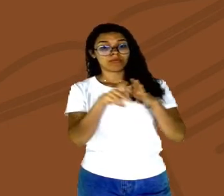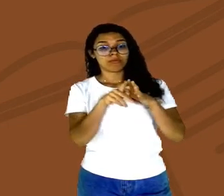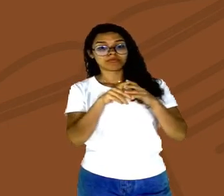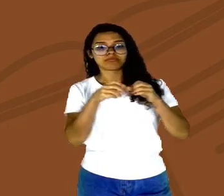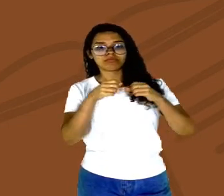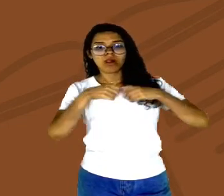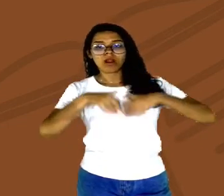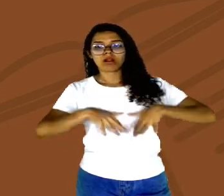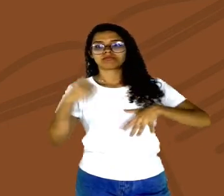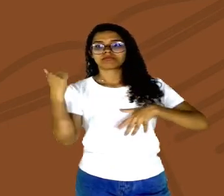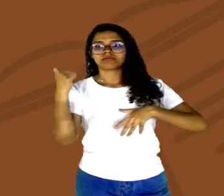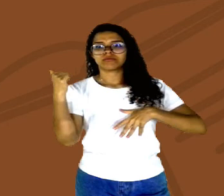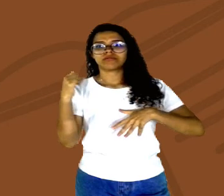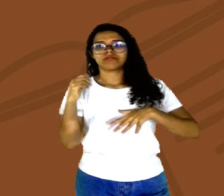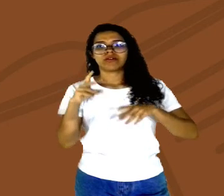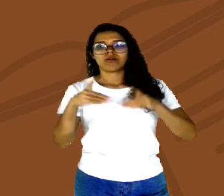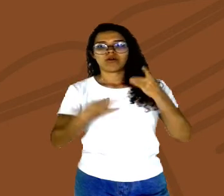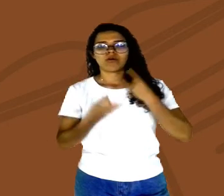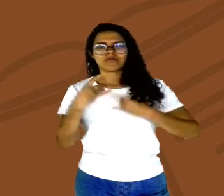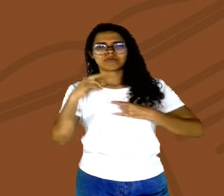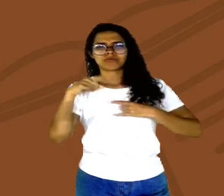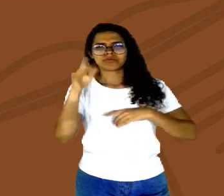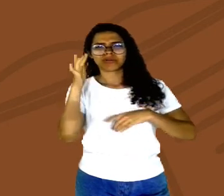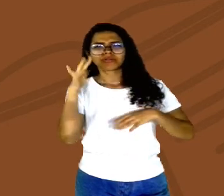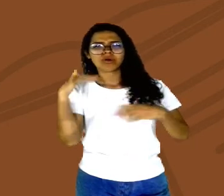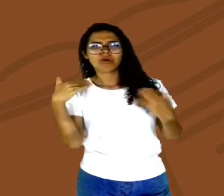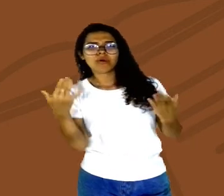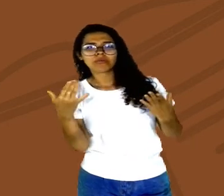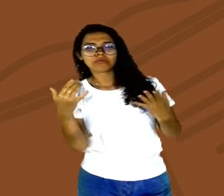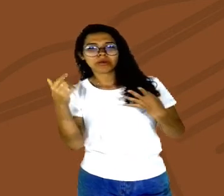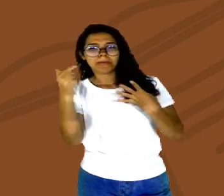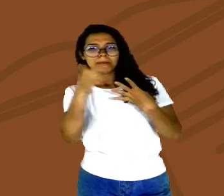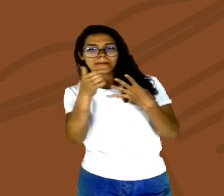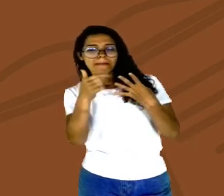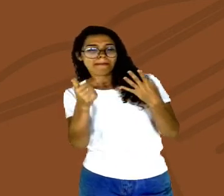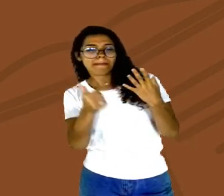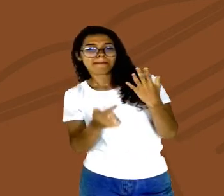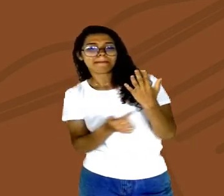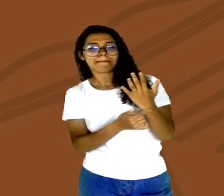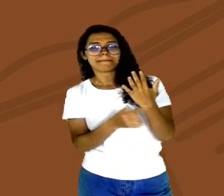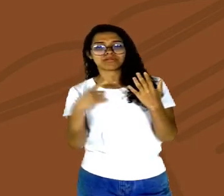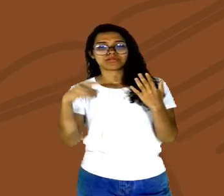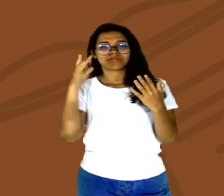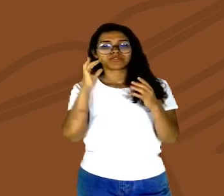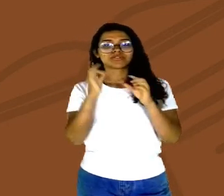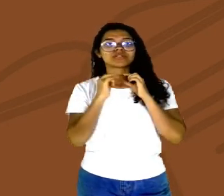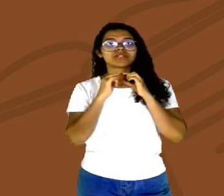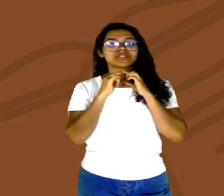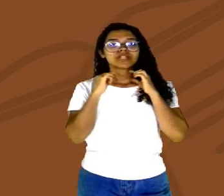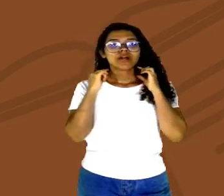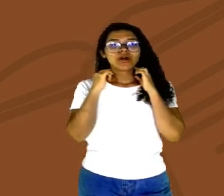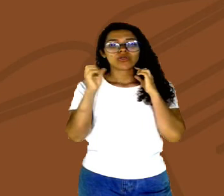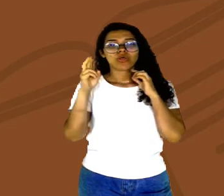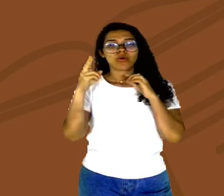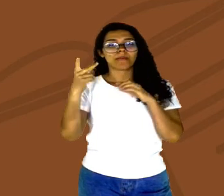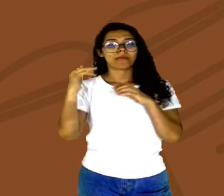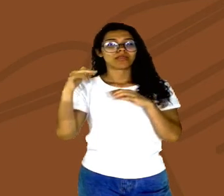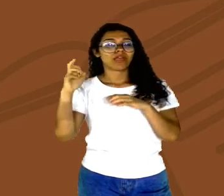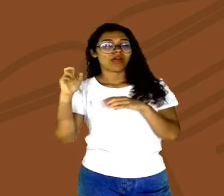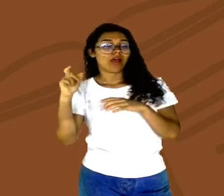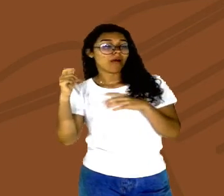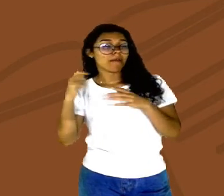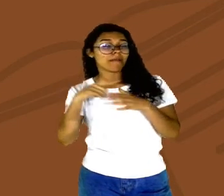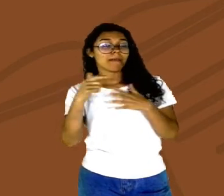glândula? Será que é a hipófise? Será que é o hipotálamo? Será que é a suprarrenal, a tireoide? Ou será que é a glândula